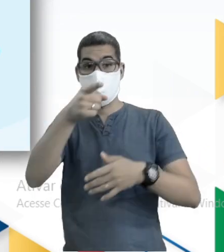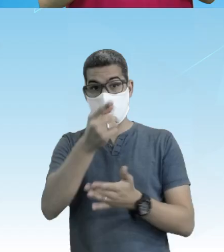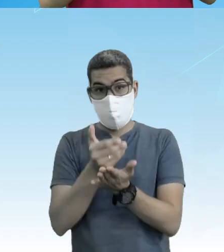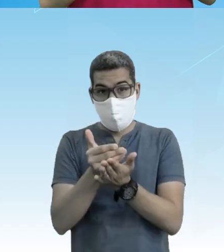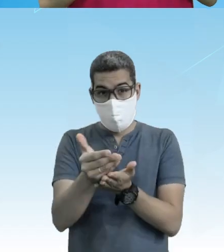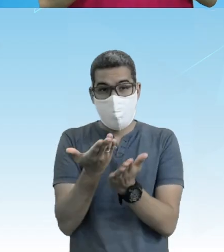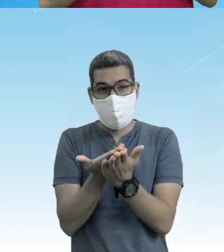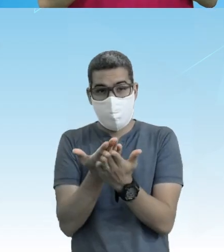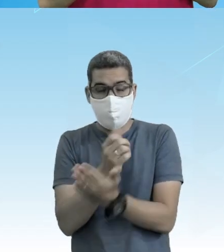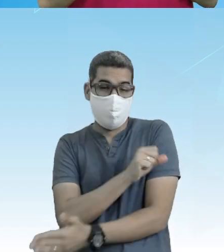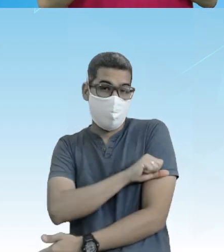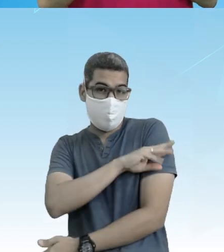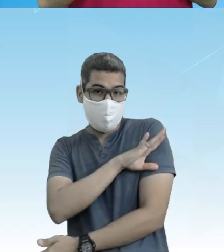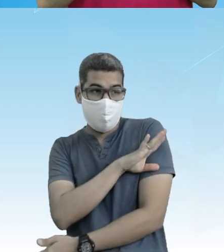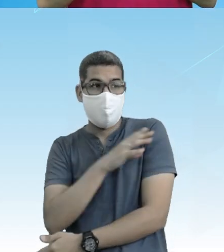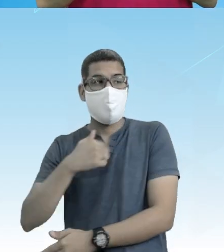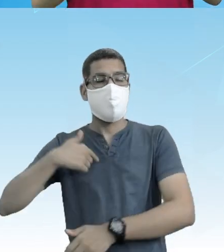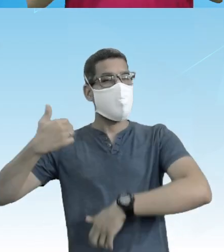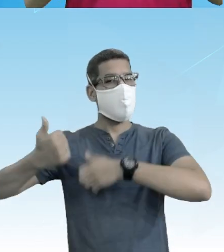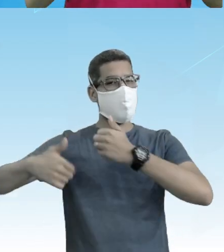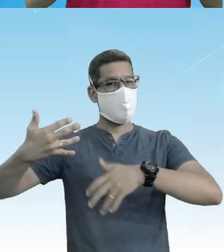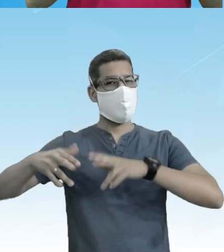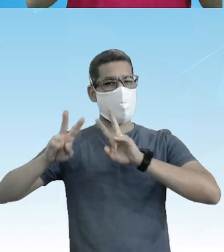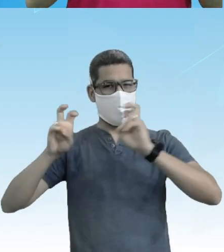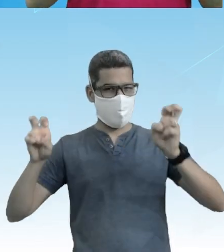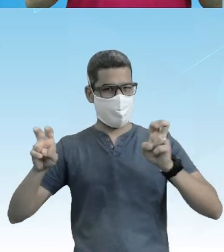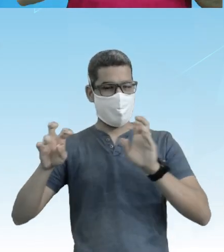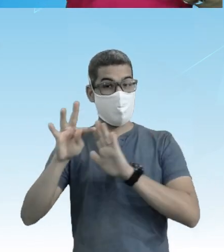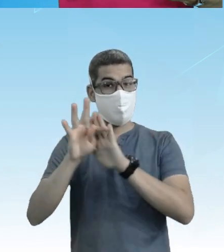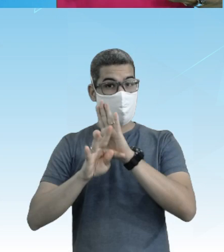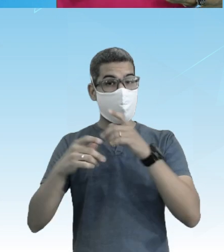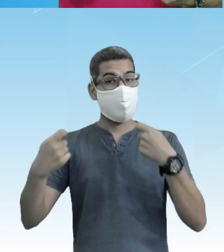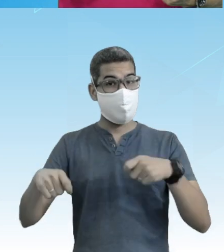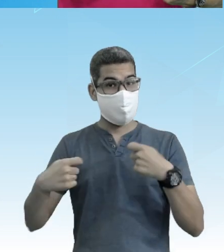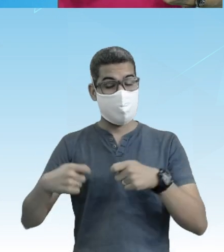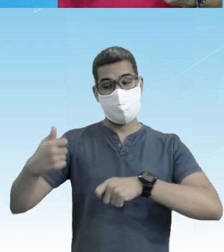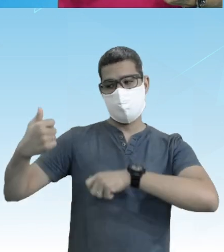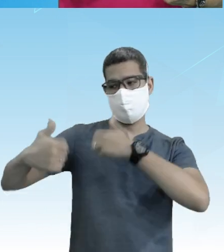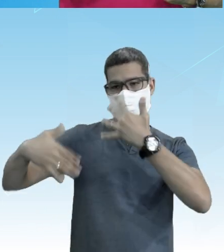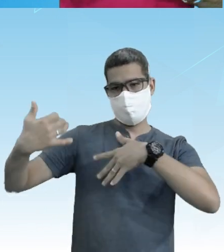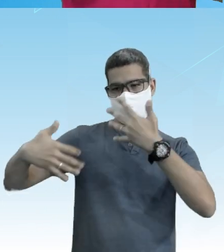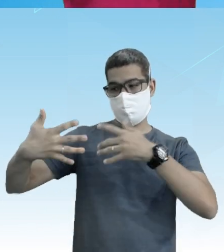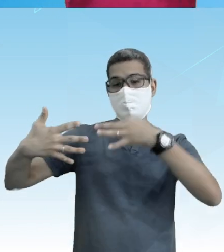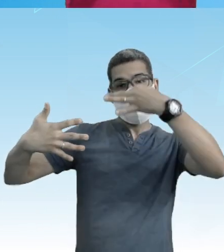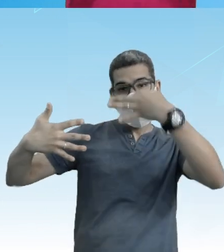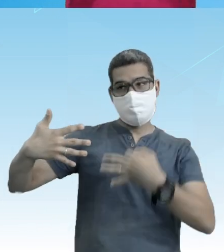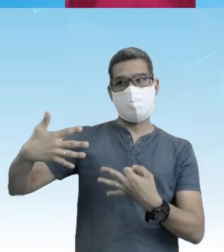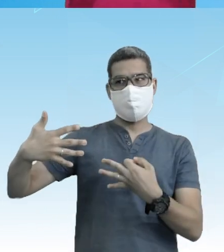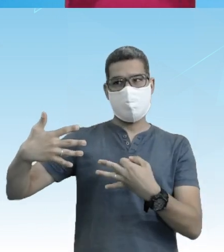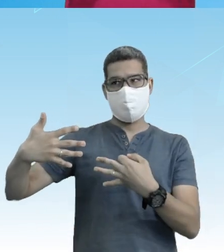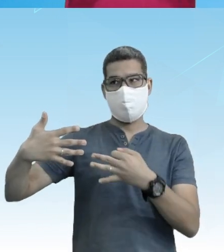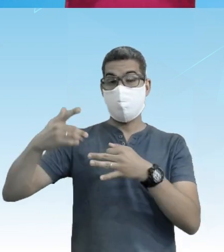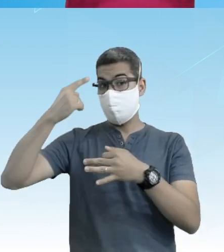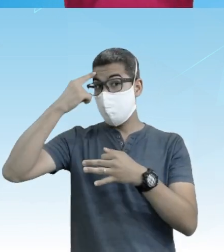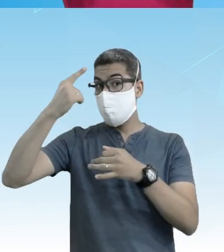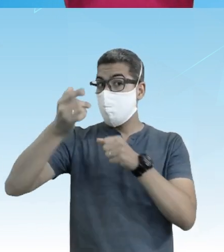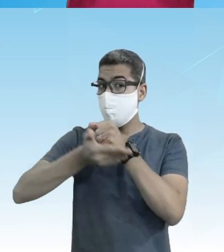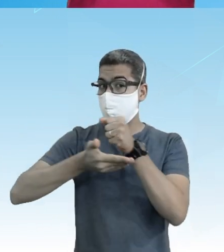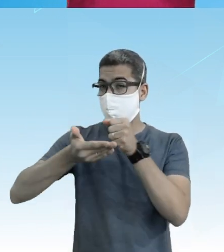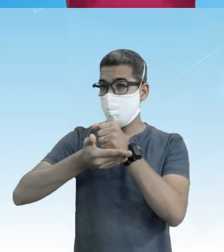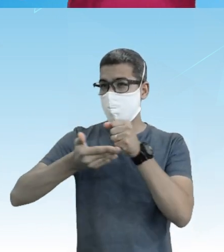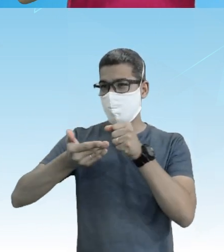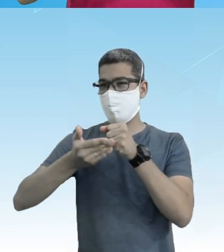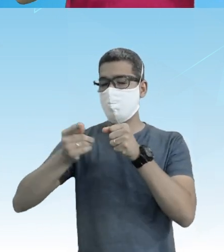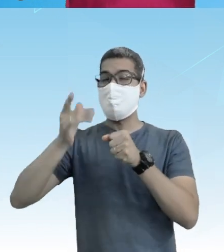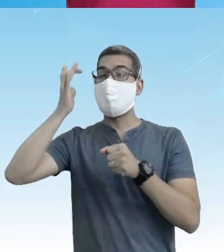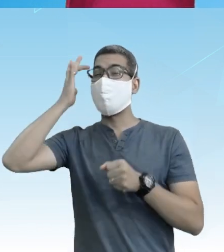fundamental, deixo para vocês essa questão. Um bom texto tem que ter uma argumentação, lembrar a base, fugir